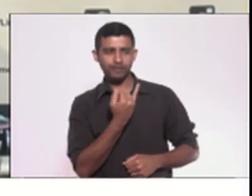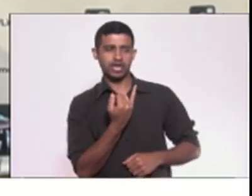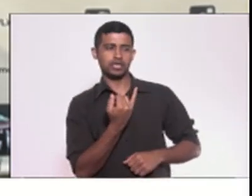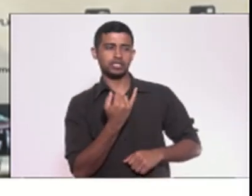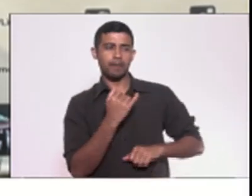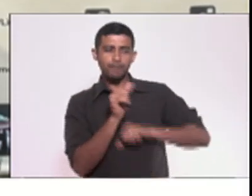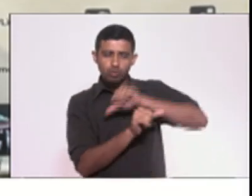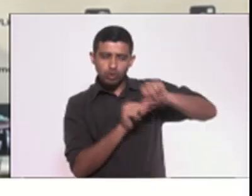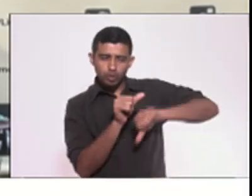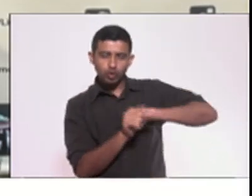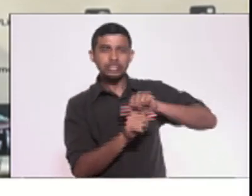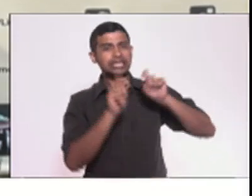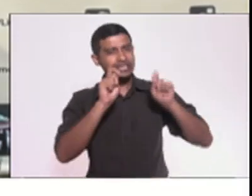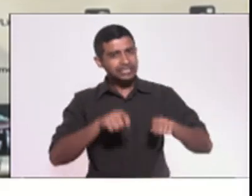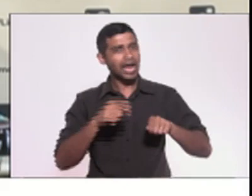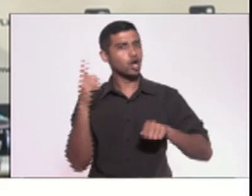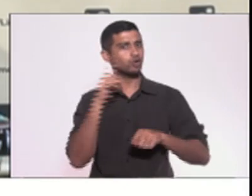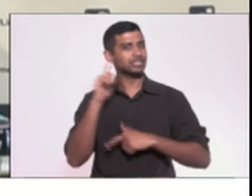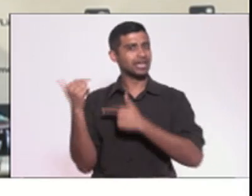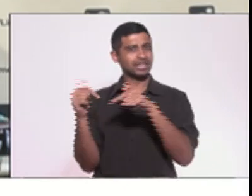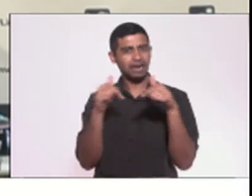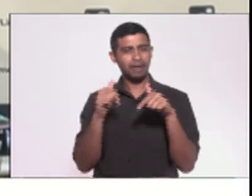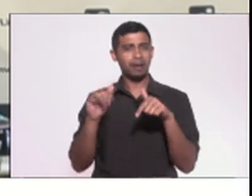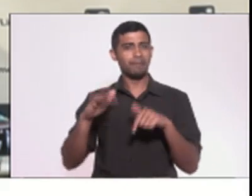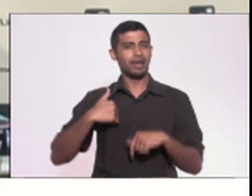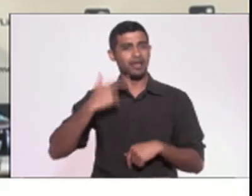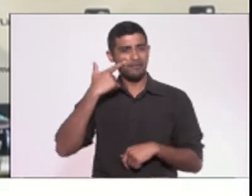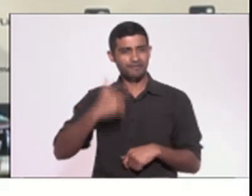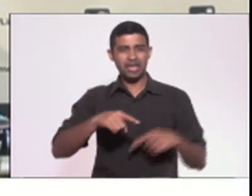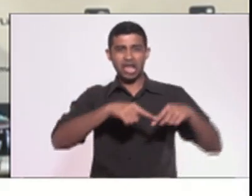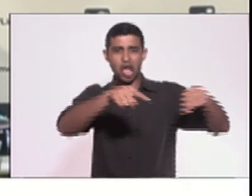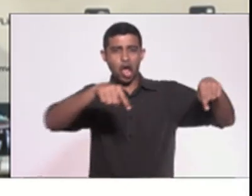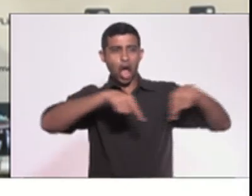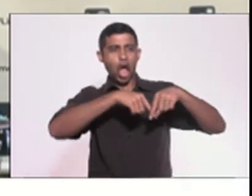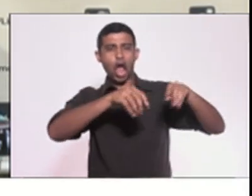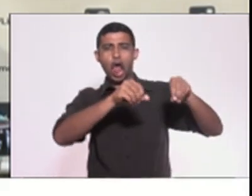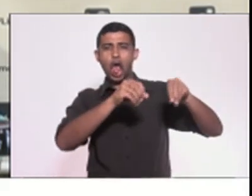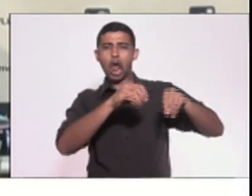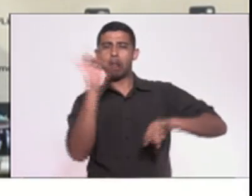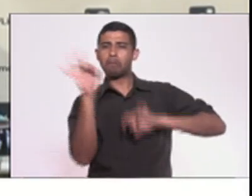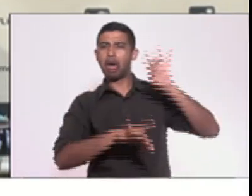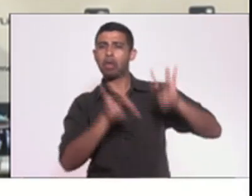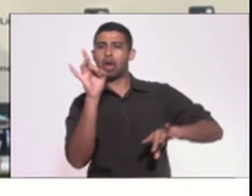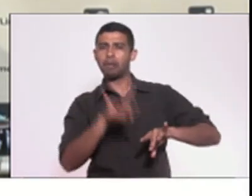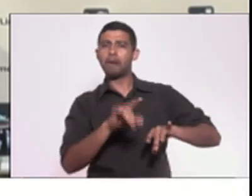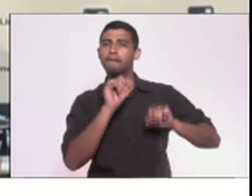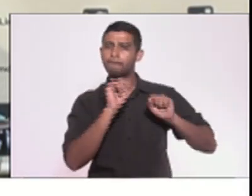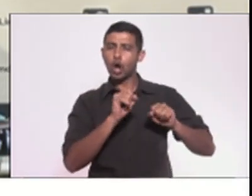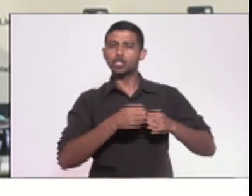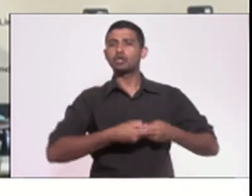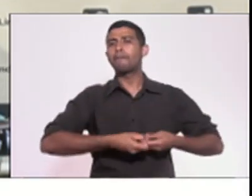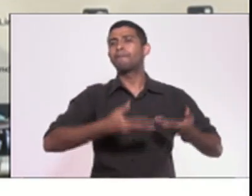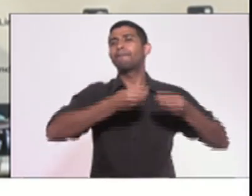ambiente. Mas quando ele vai para o lixão, aterros, ele gera despesa e poluição.